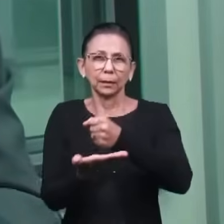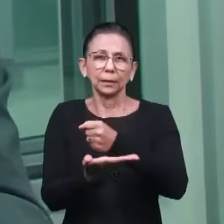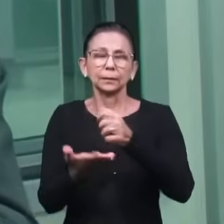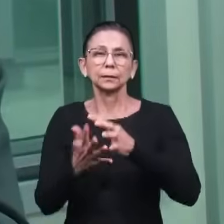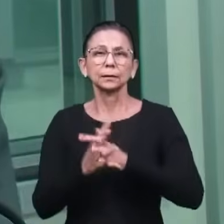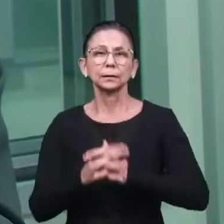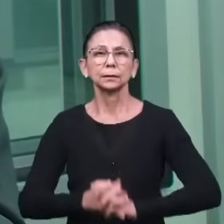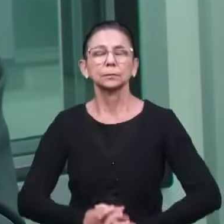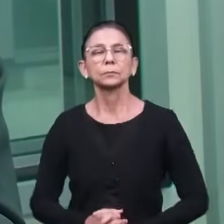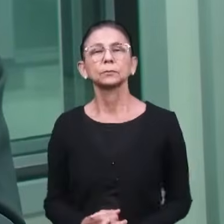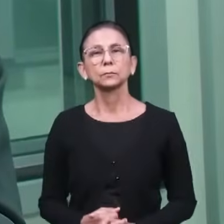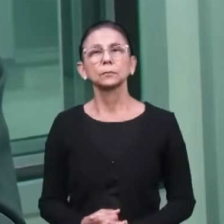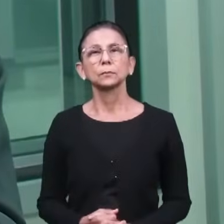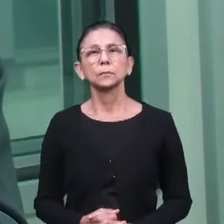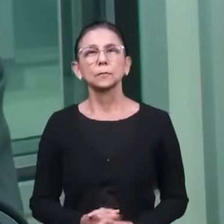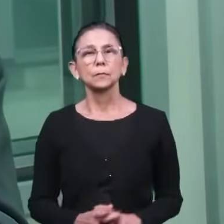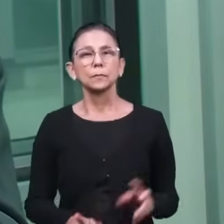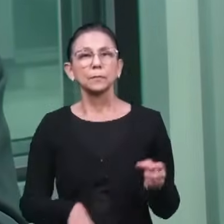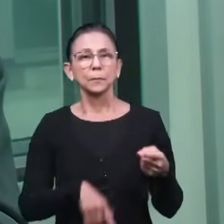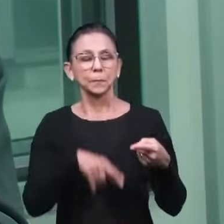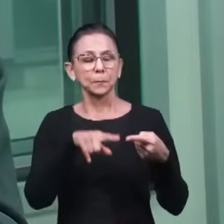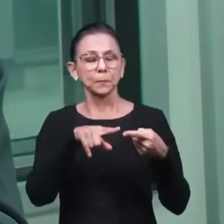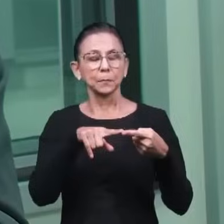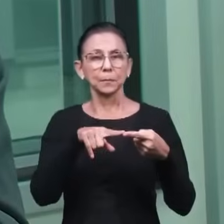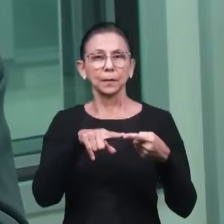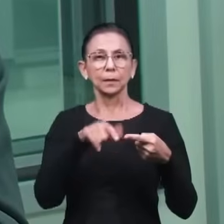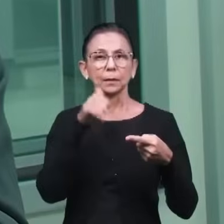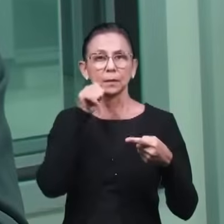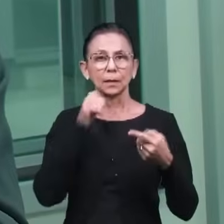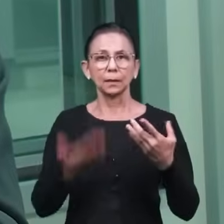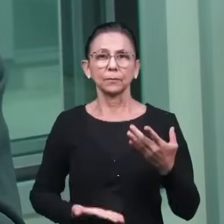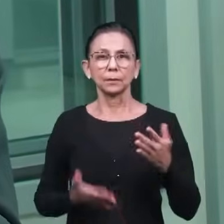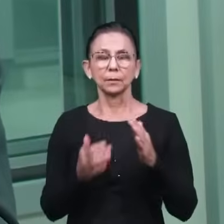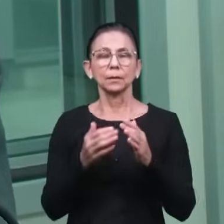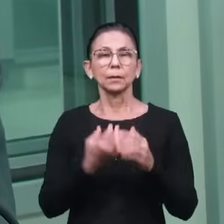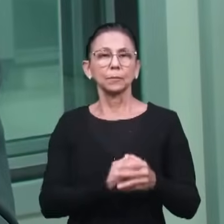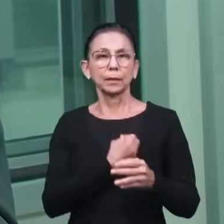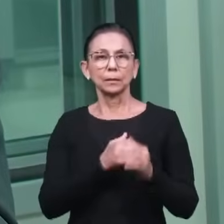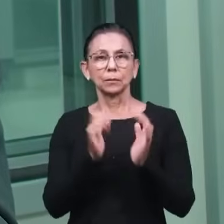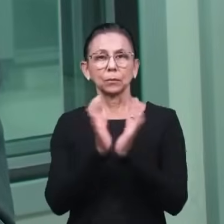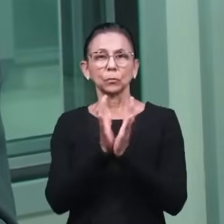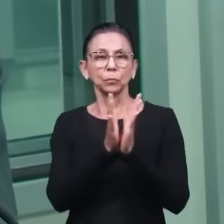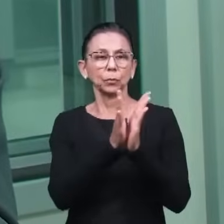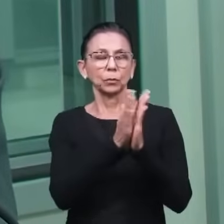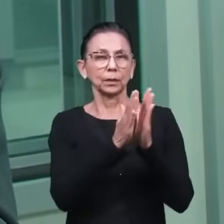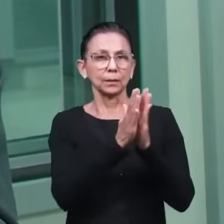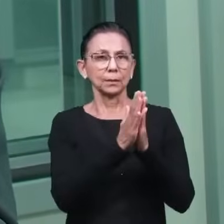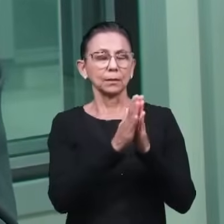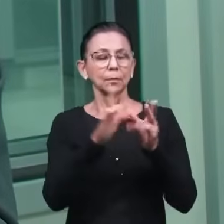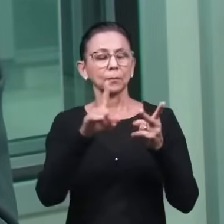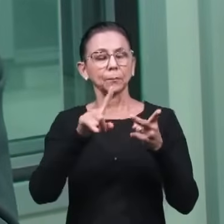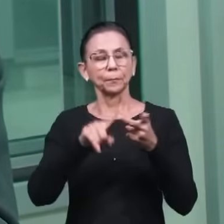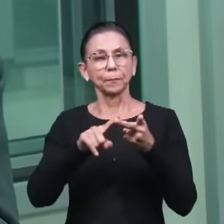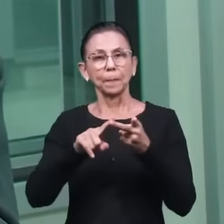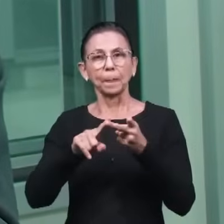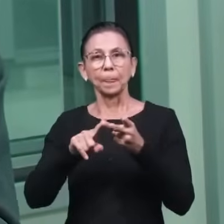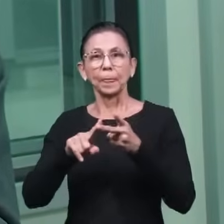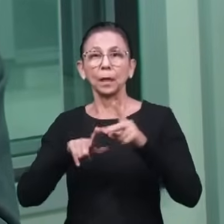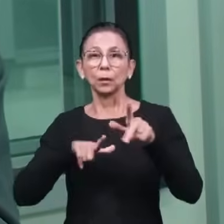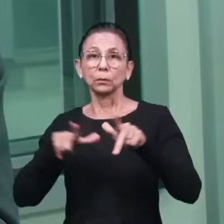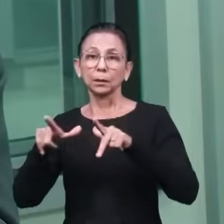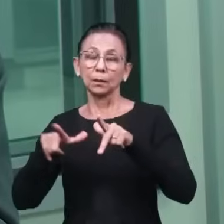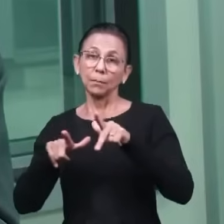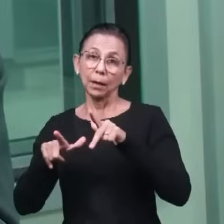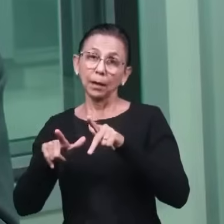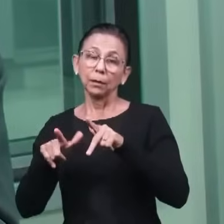quatro pernas? Então, uma é o grupo de intercessão, a outra são o trabalho de senhoras da igreja,